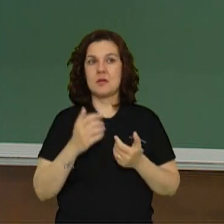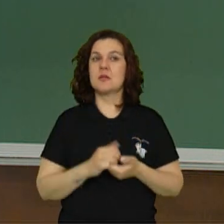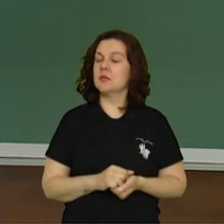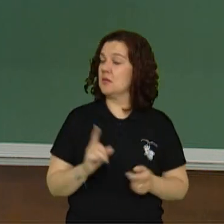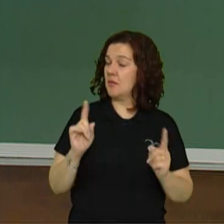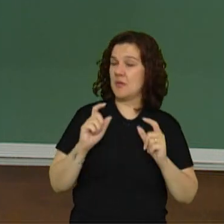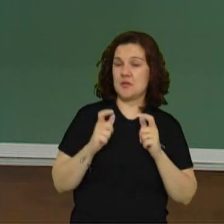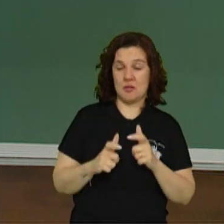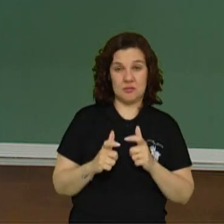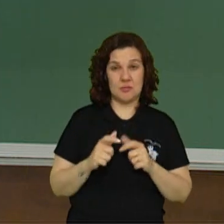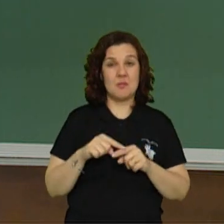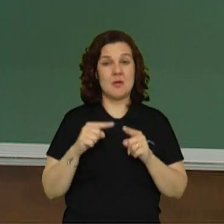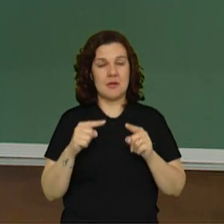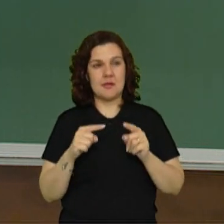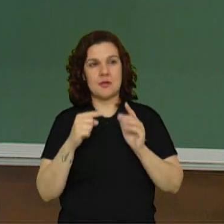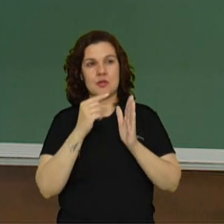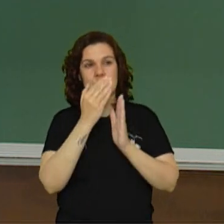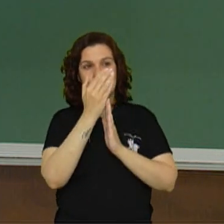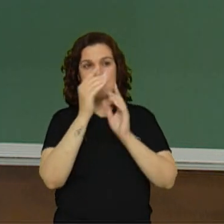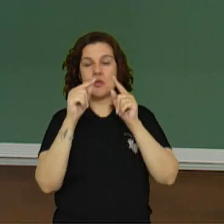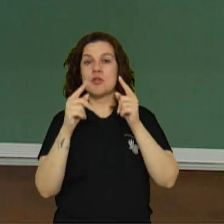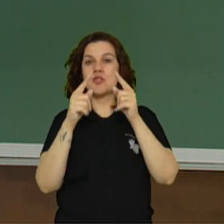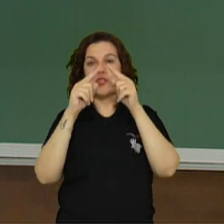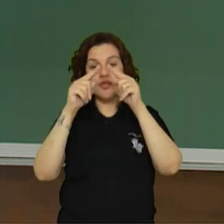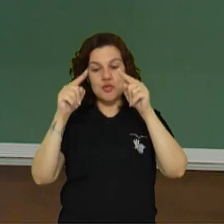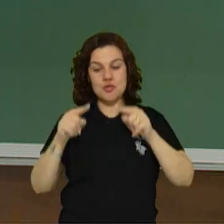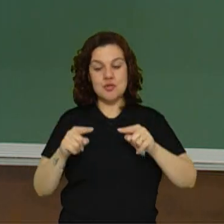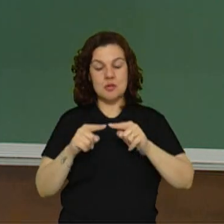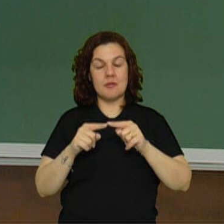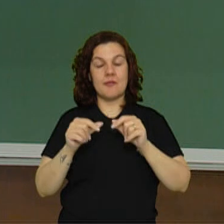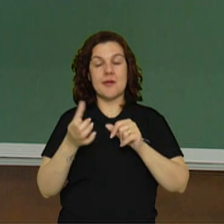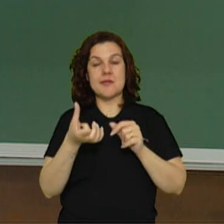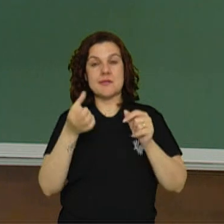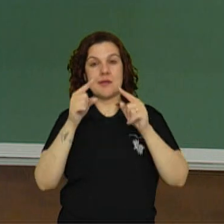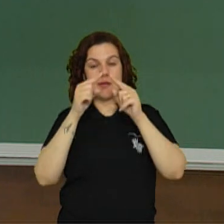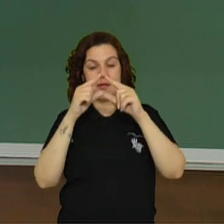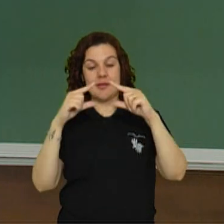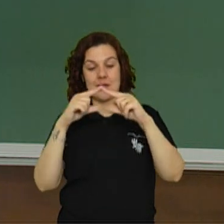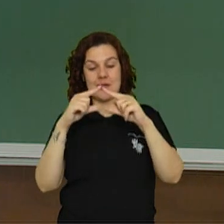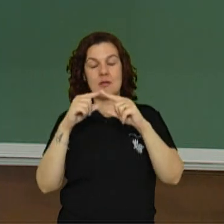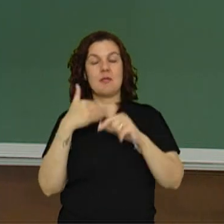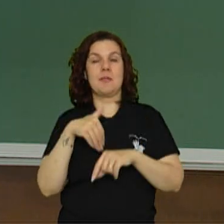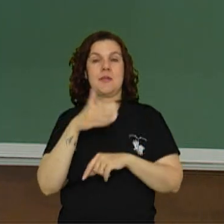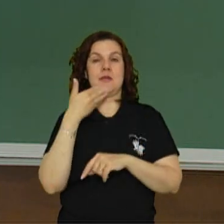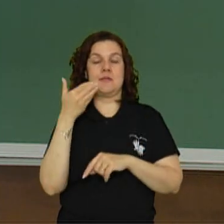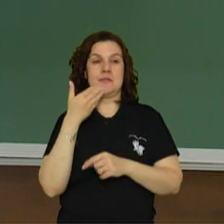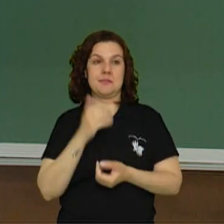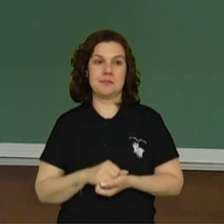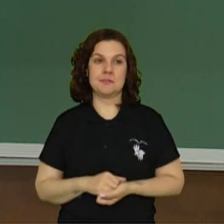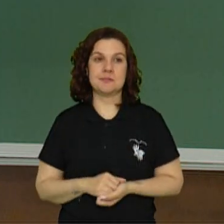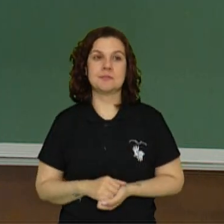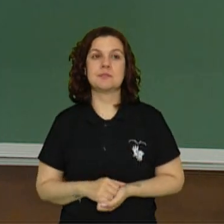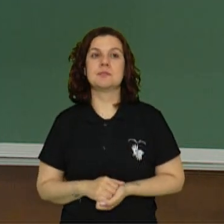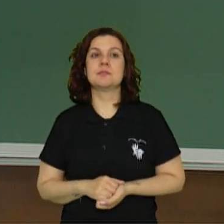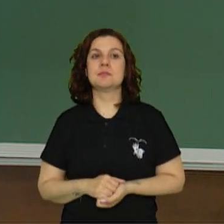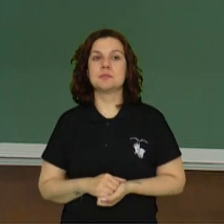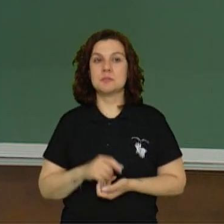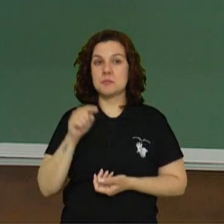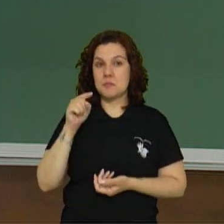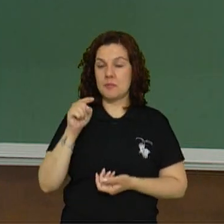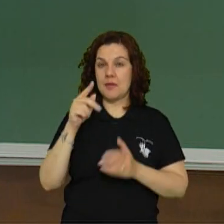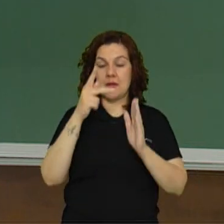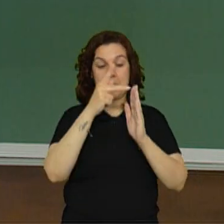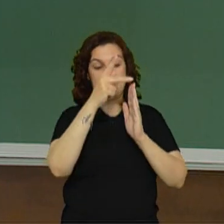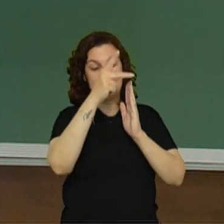pensar. Não, ele não é. Divida ele em triângulos que fica uma figura mais conhecida e melhor. O perímetro